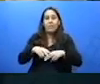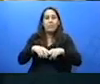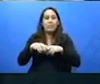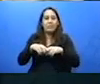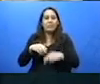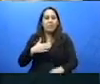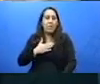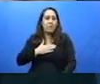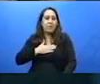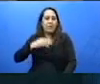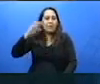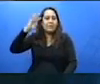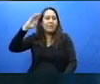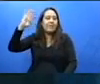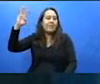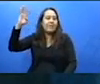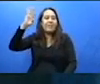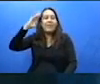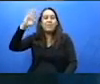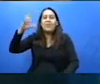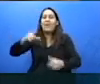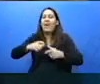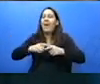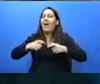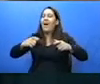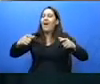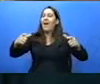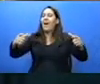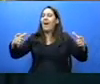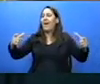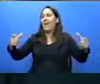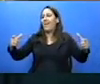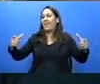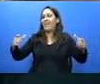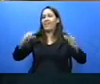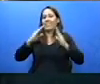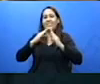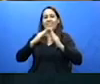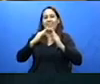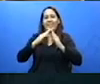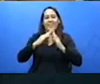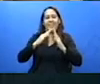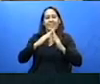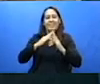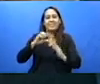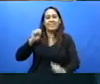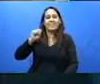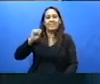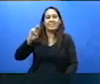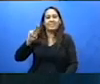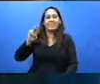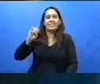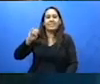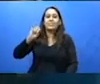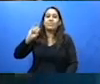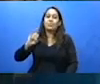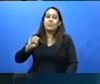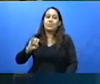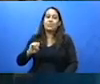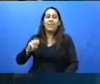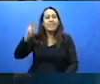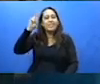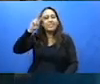minha memória, é maior do que a casa da Suzy, tanto em espaço quanto em